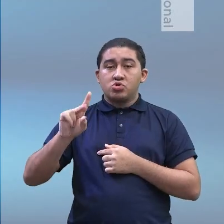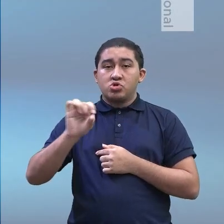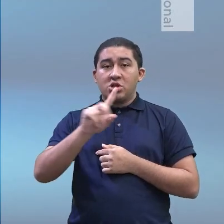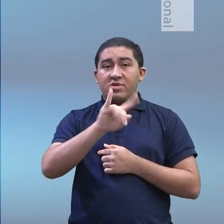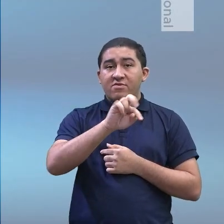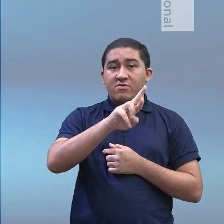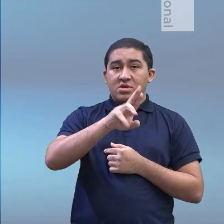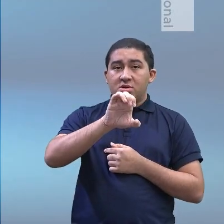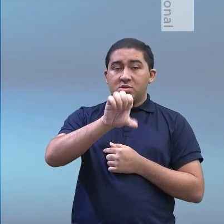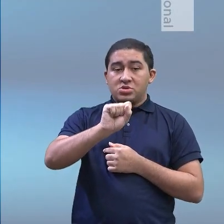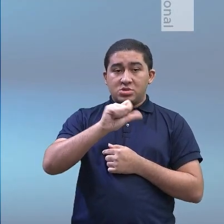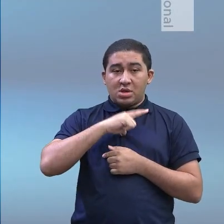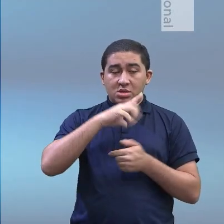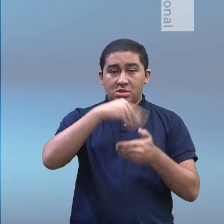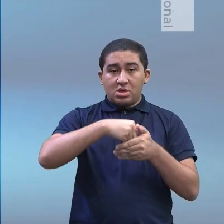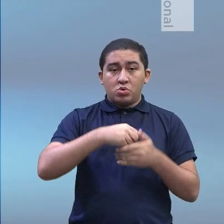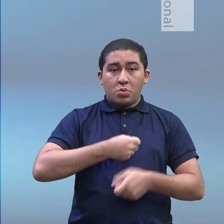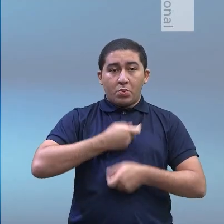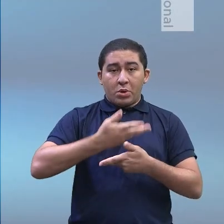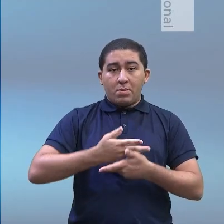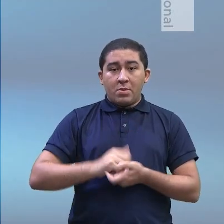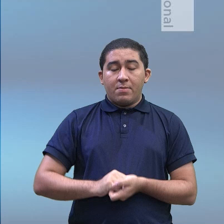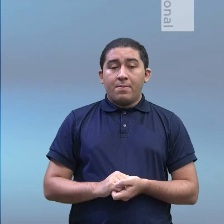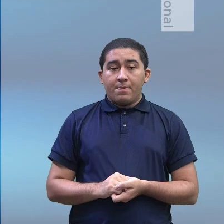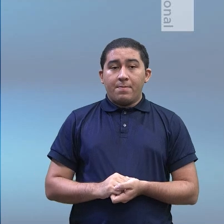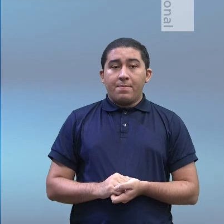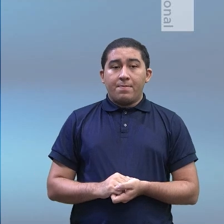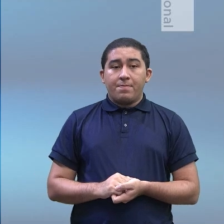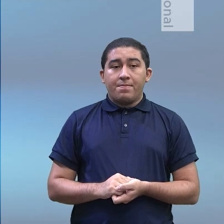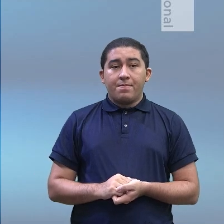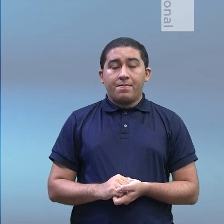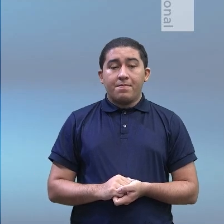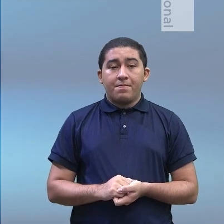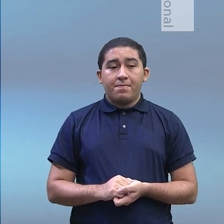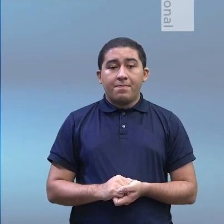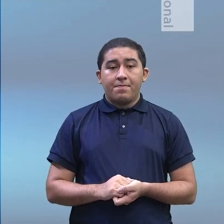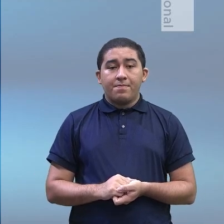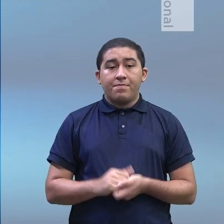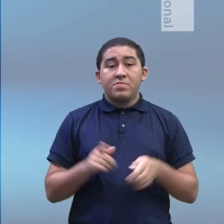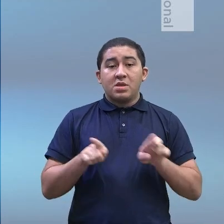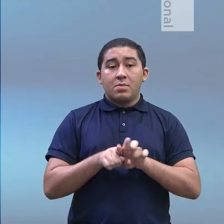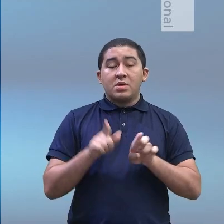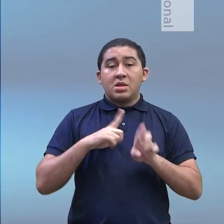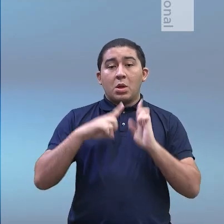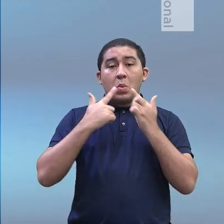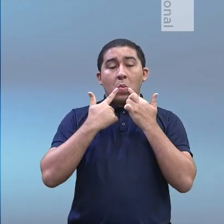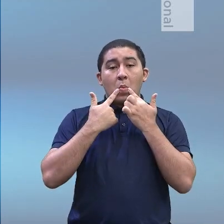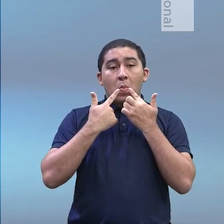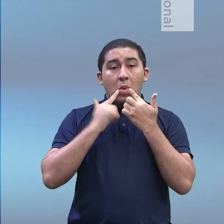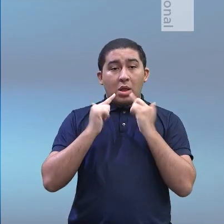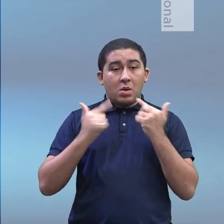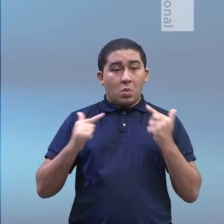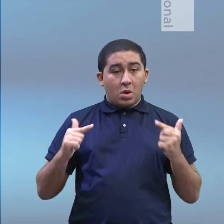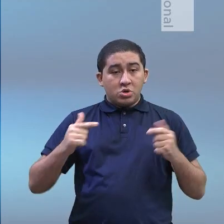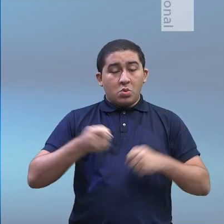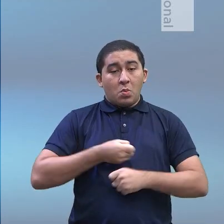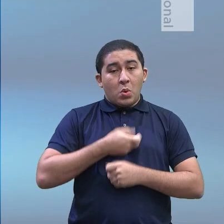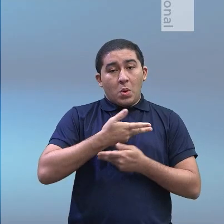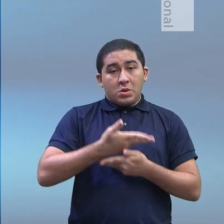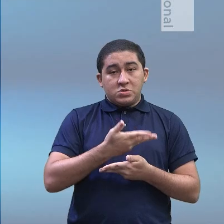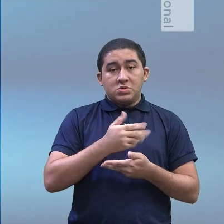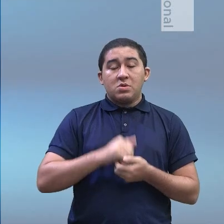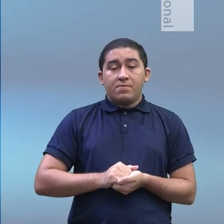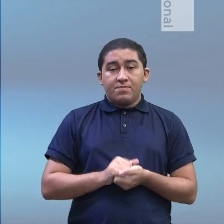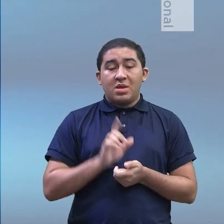de versos livres. Nós vamos ter também uma linguagem, né? Uma linguagem poética, no caso, uma